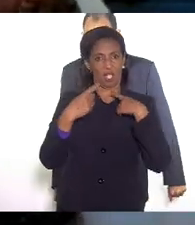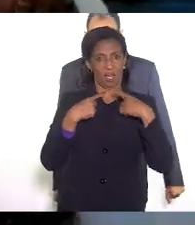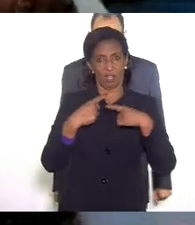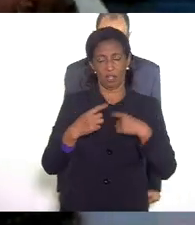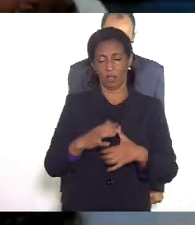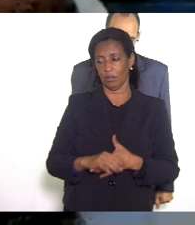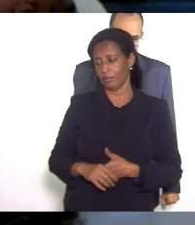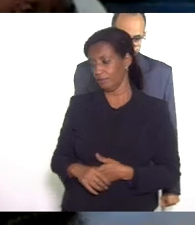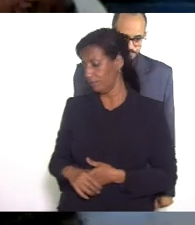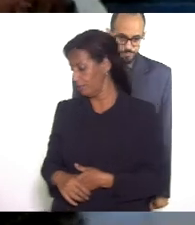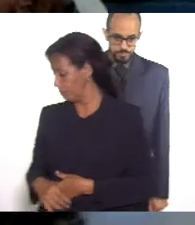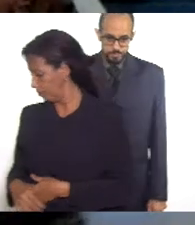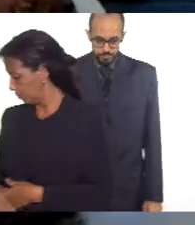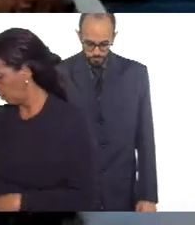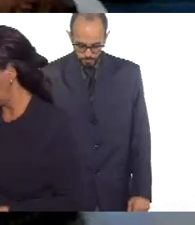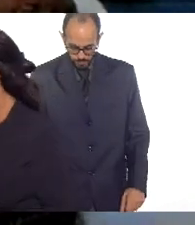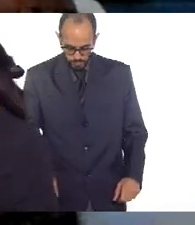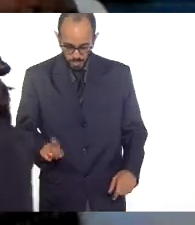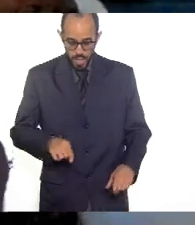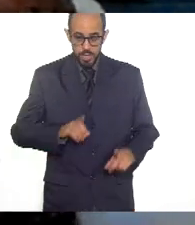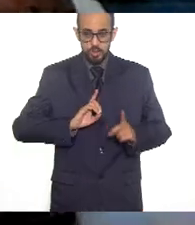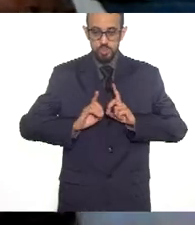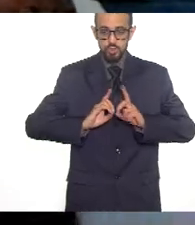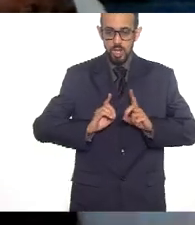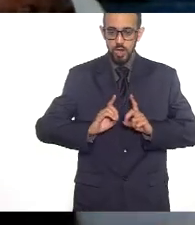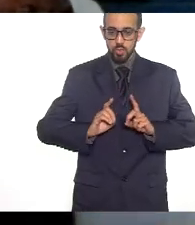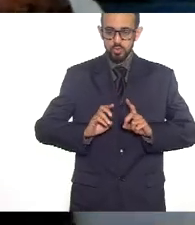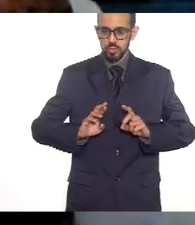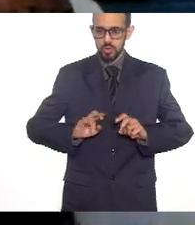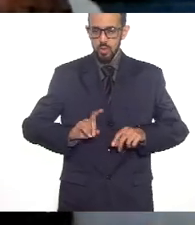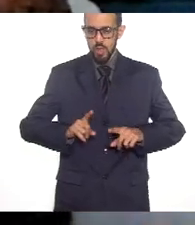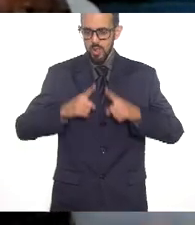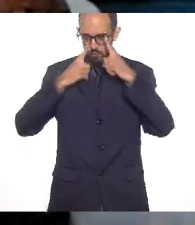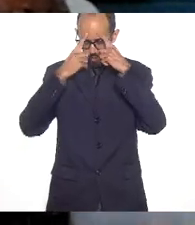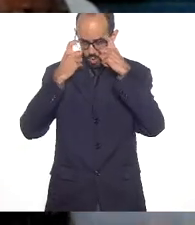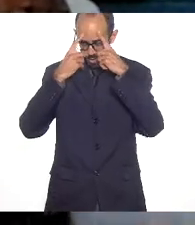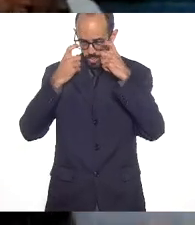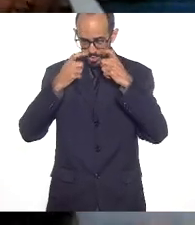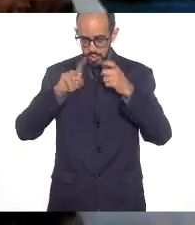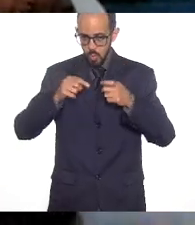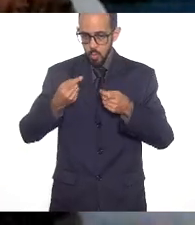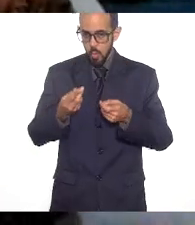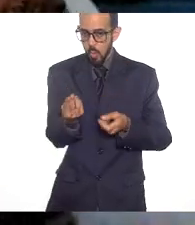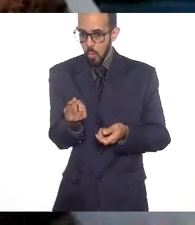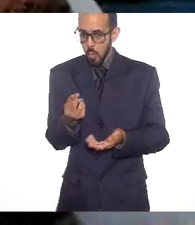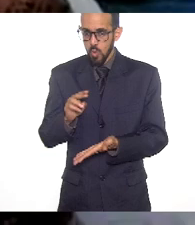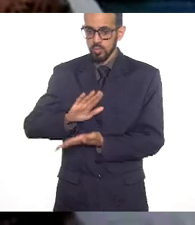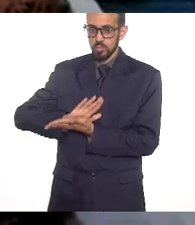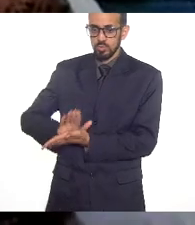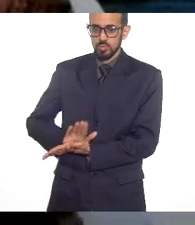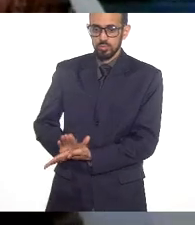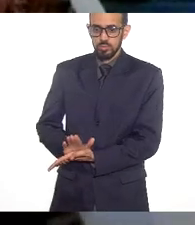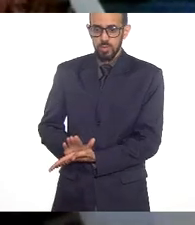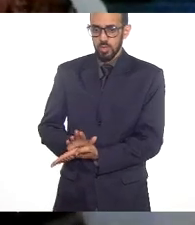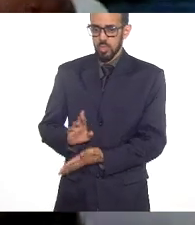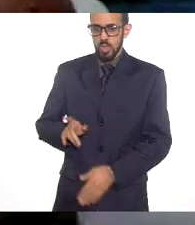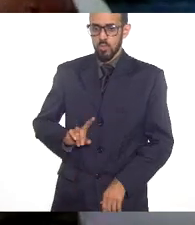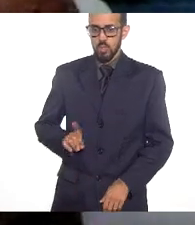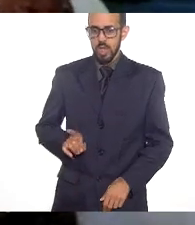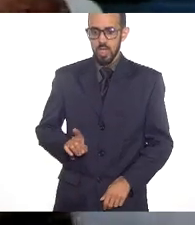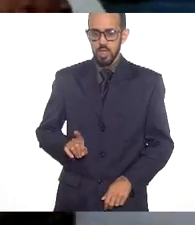não de violência não de chacina nem de discriminação e diálogo